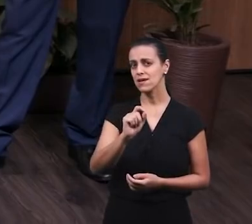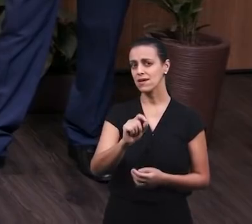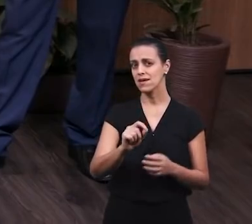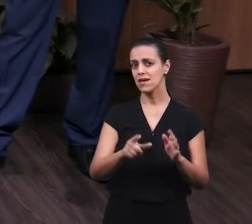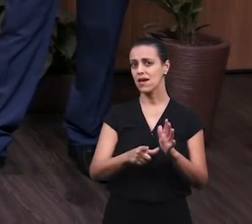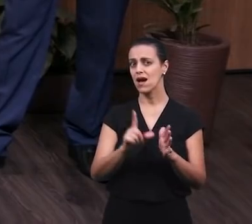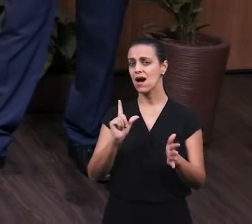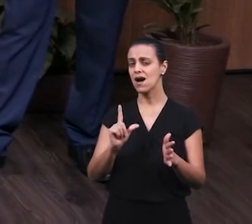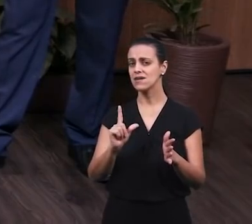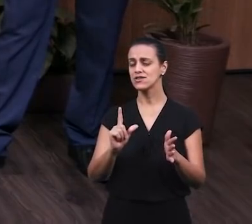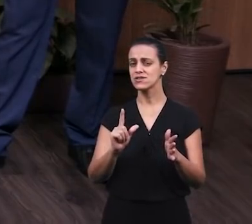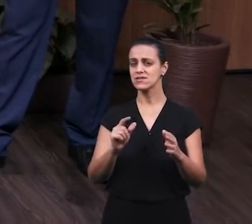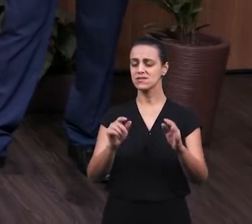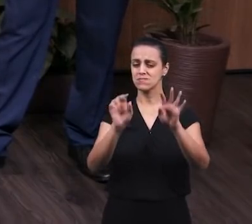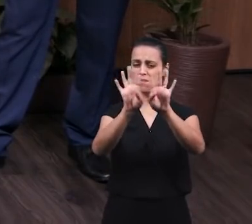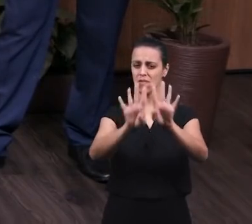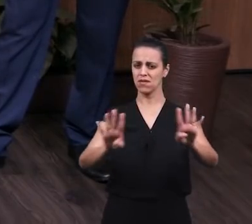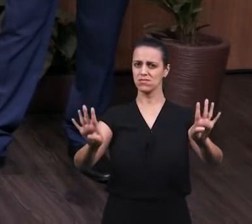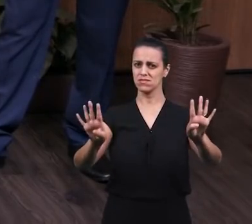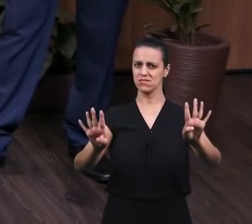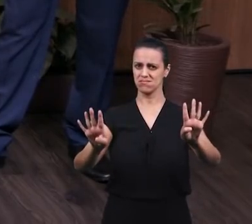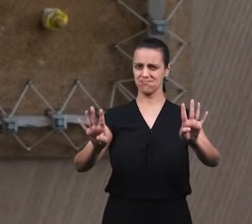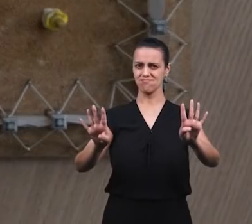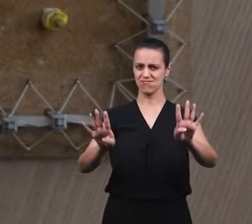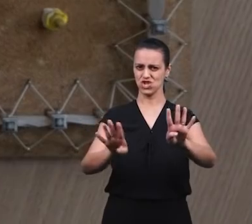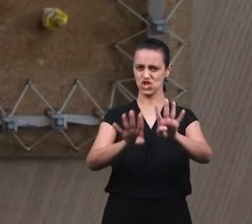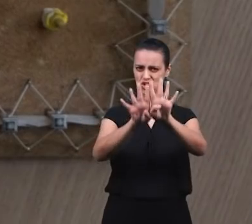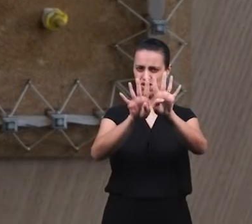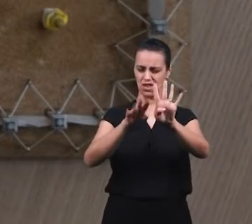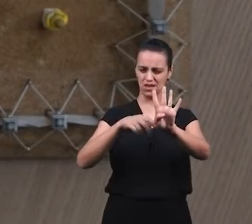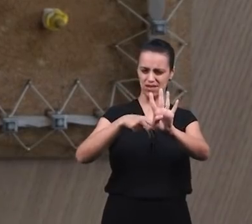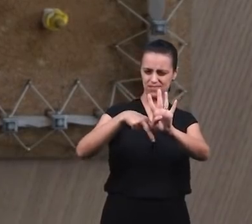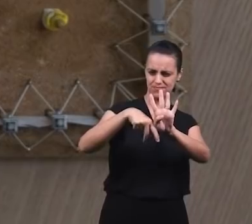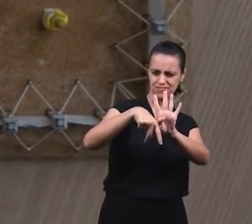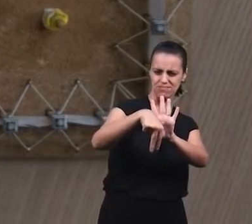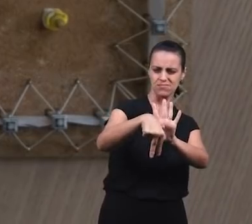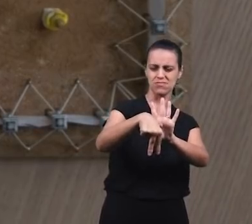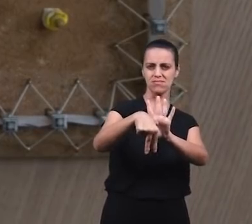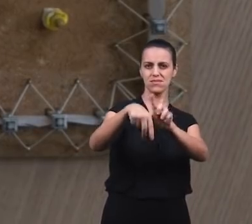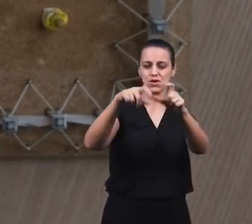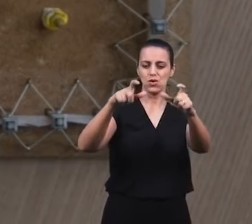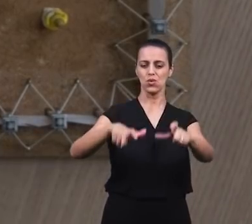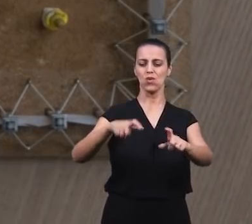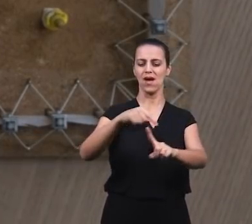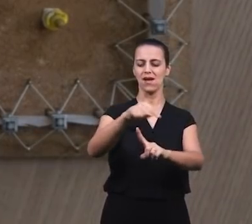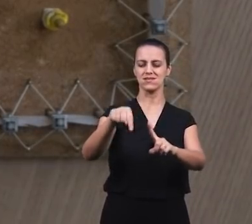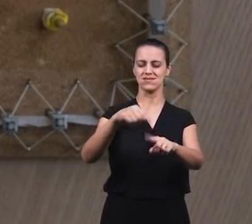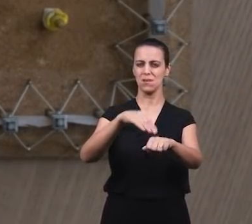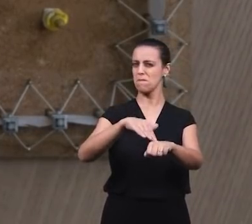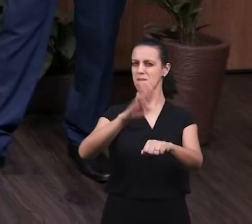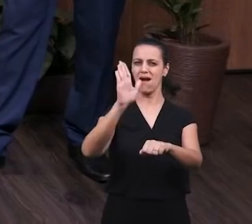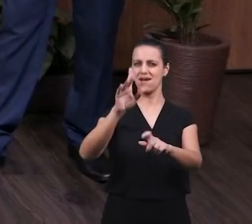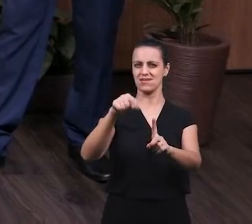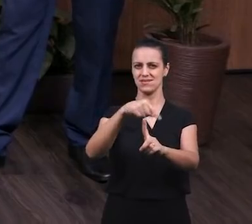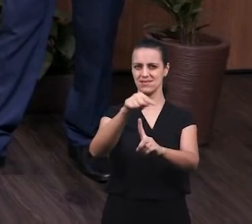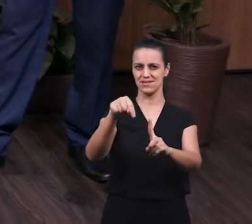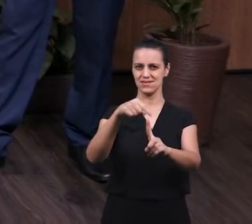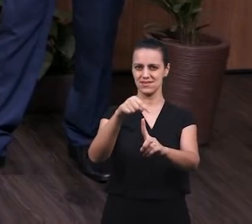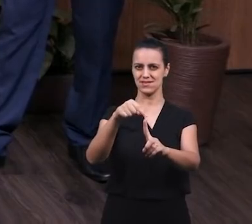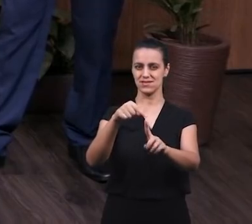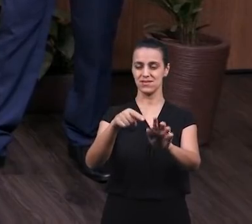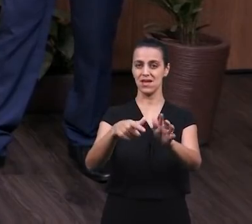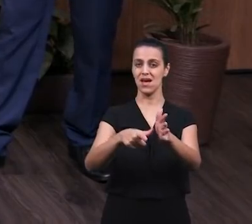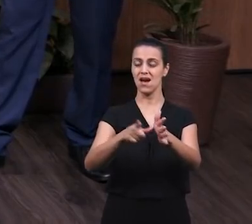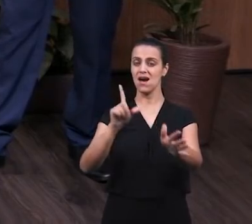esta cortina, este cortinado para entrar no Santo dos Santos,